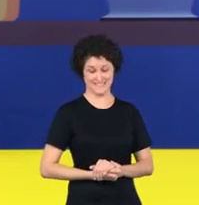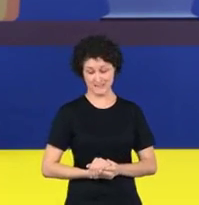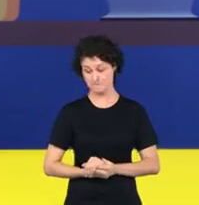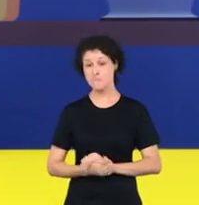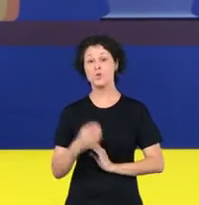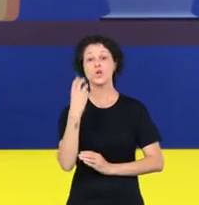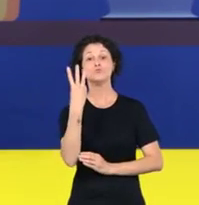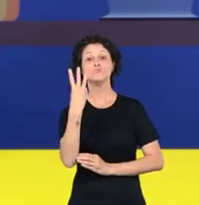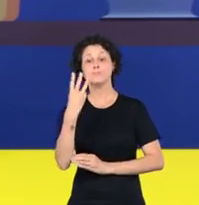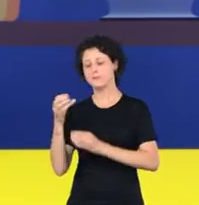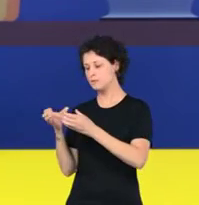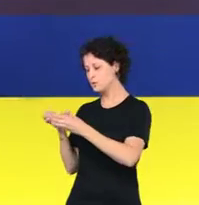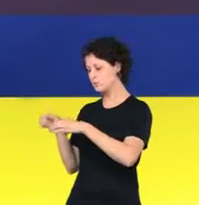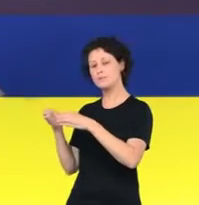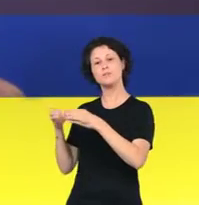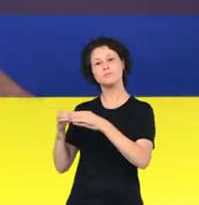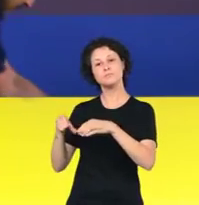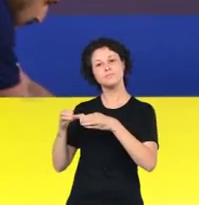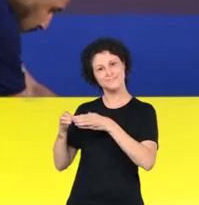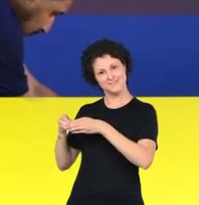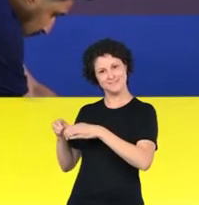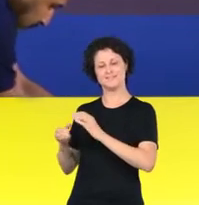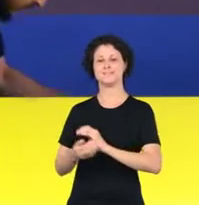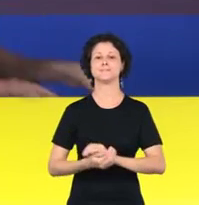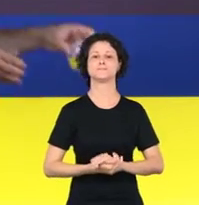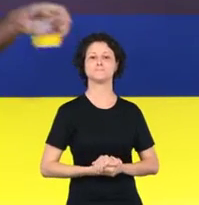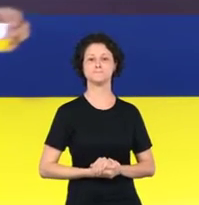ovos. Eu já quebrei eles e vou pegar.